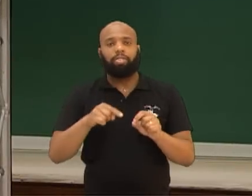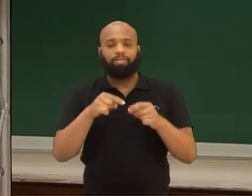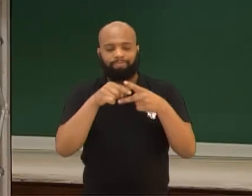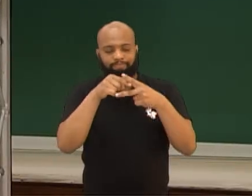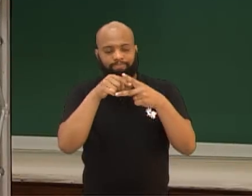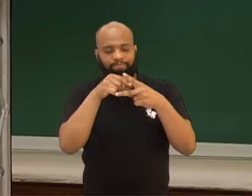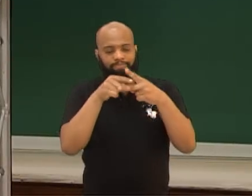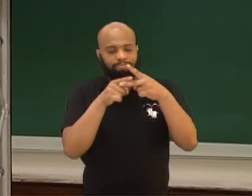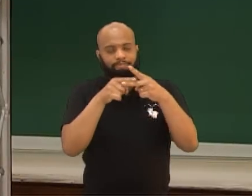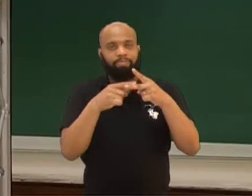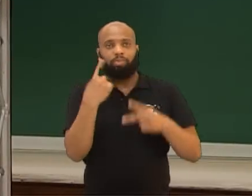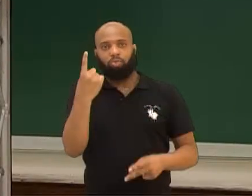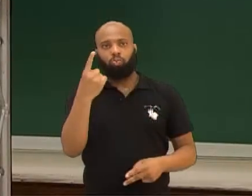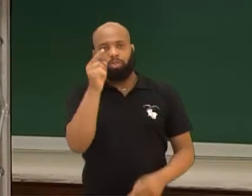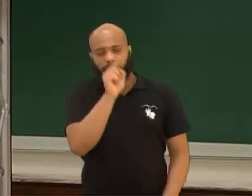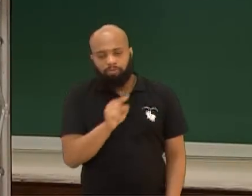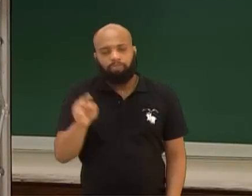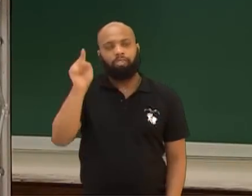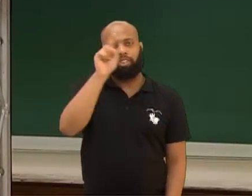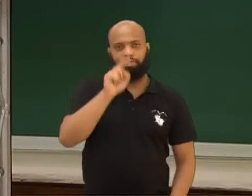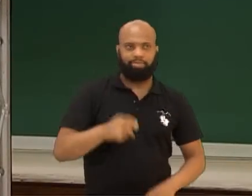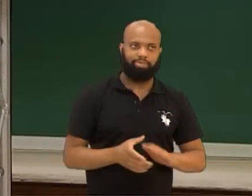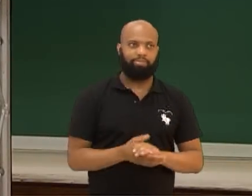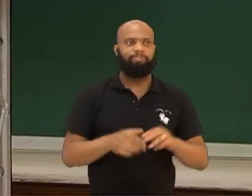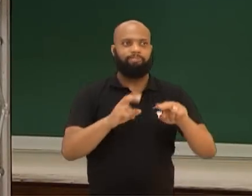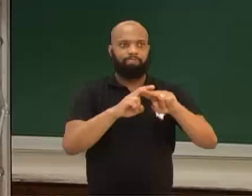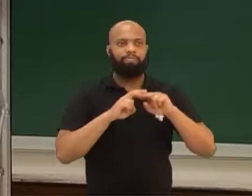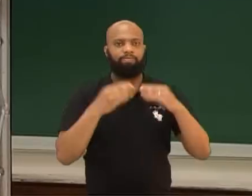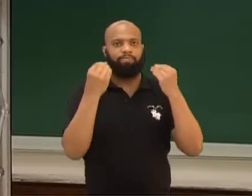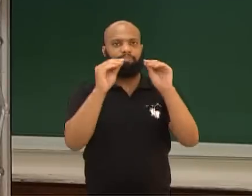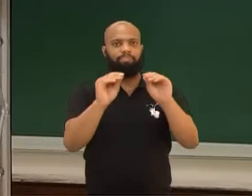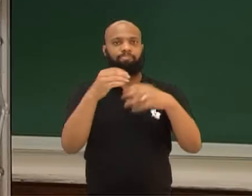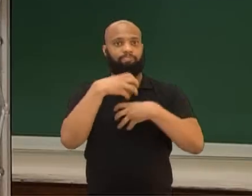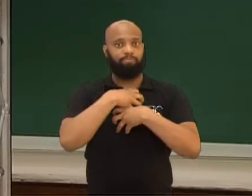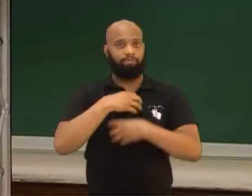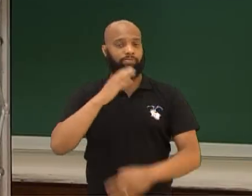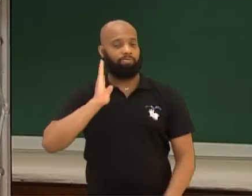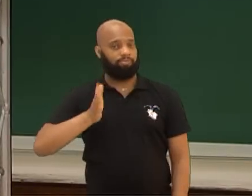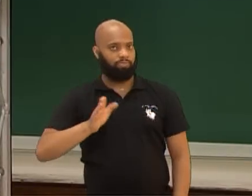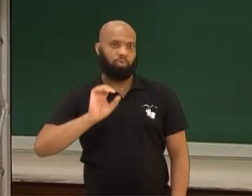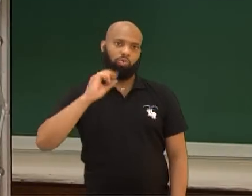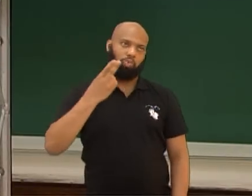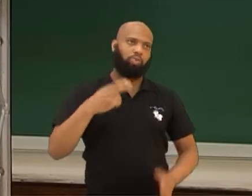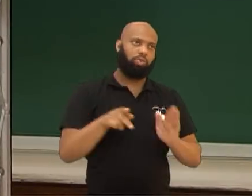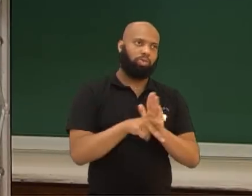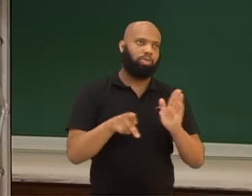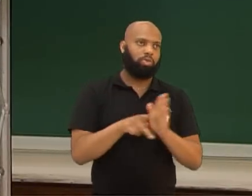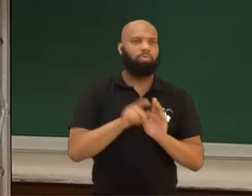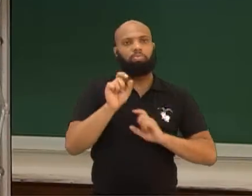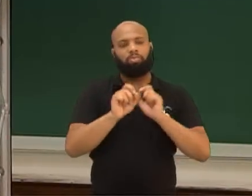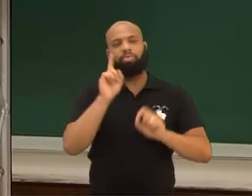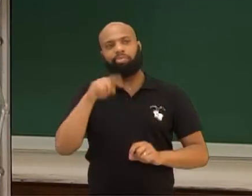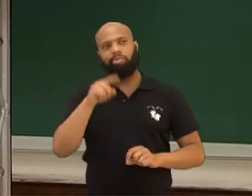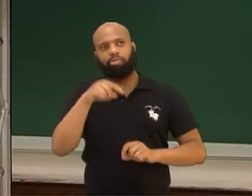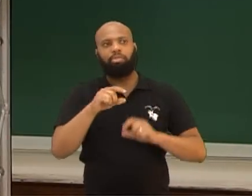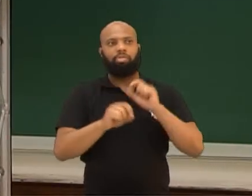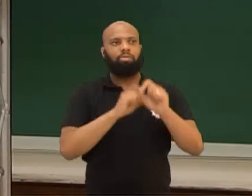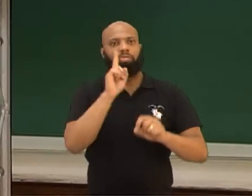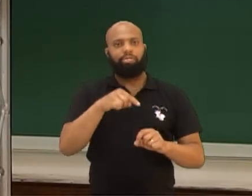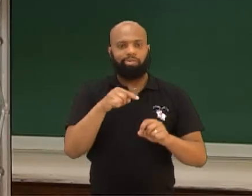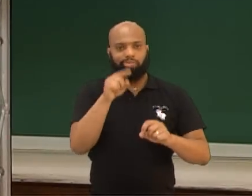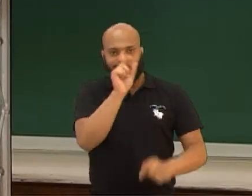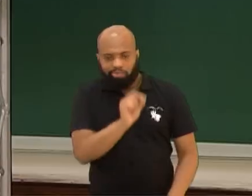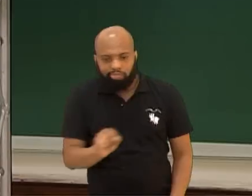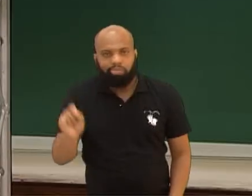de uma volta, tá? Ó, por isso que eu já coloquei aqui a circunferência, ou o ângulo da circunferência, né? A circunferência de